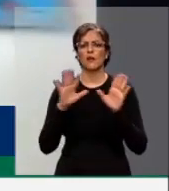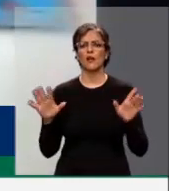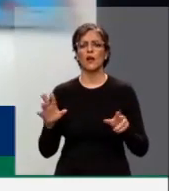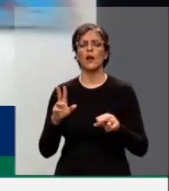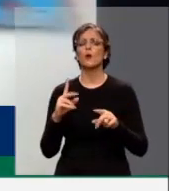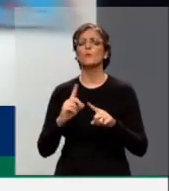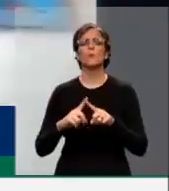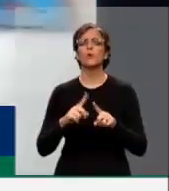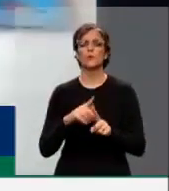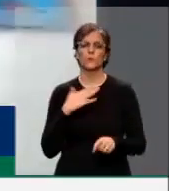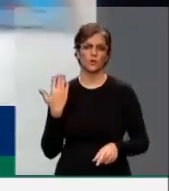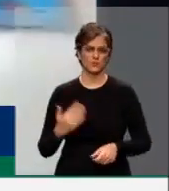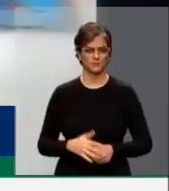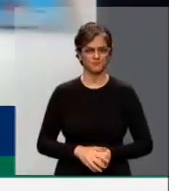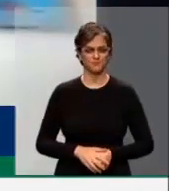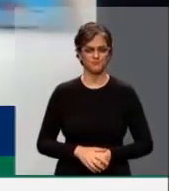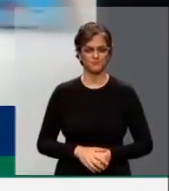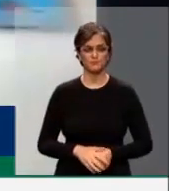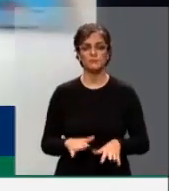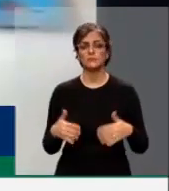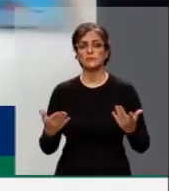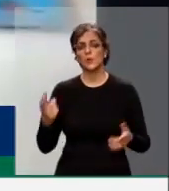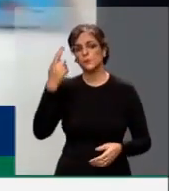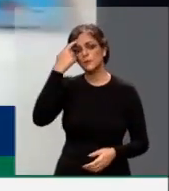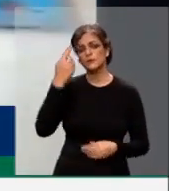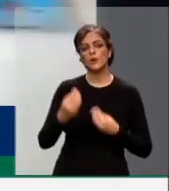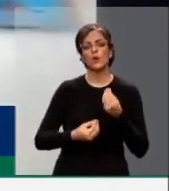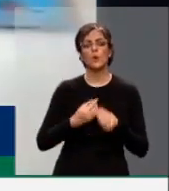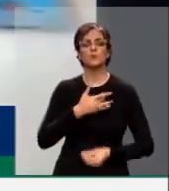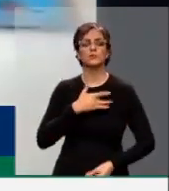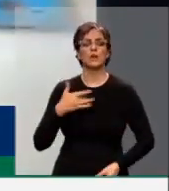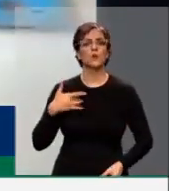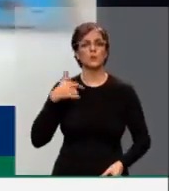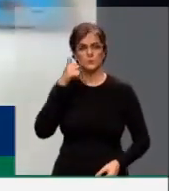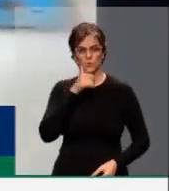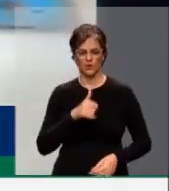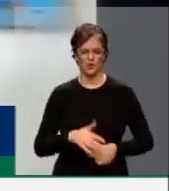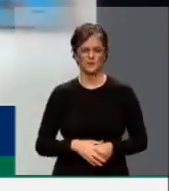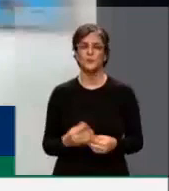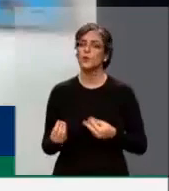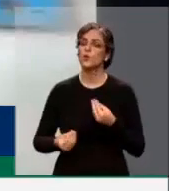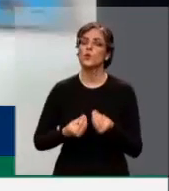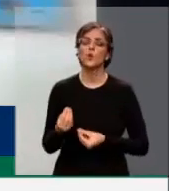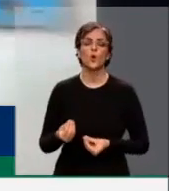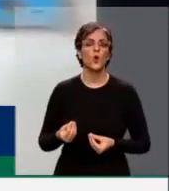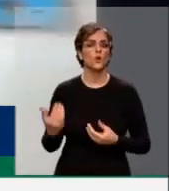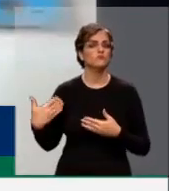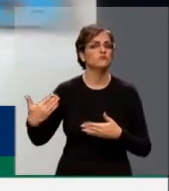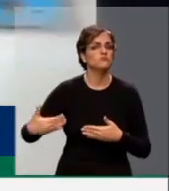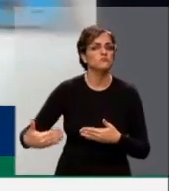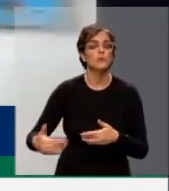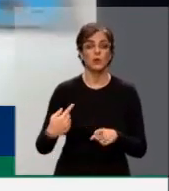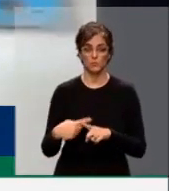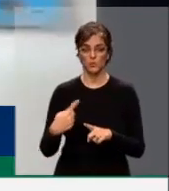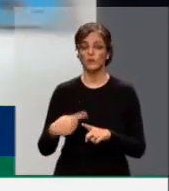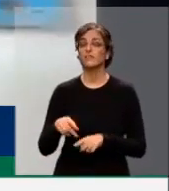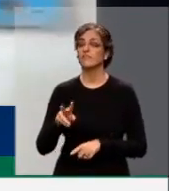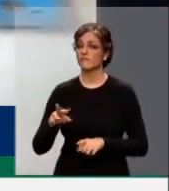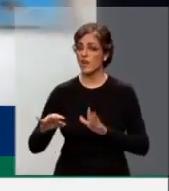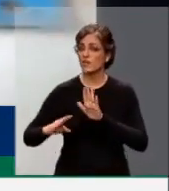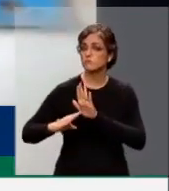aí pensar na saúde dessas mulheres, pensar como é o dia a dia, como está sendo, porque a gente vai ter uma alta muito grande